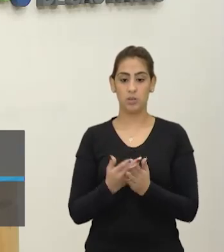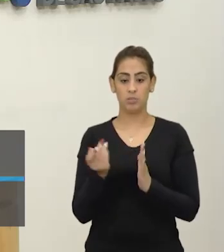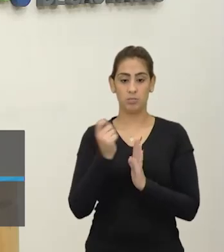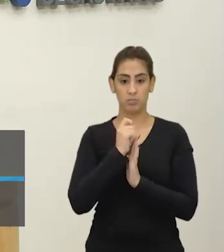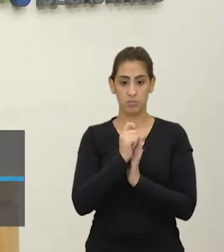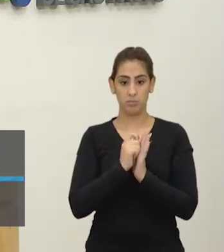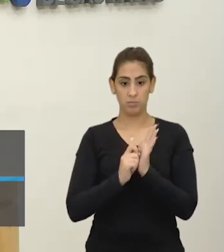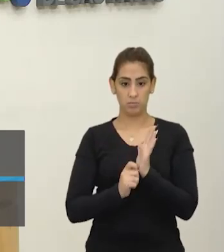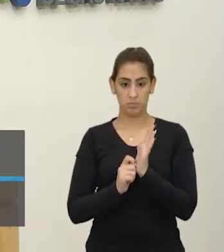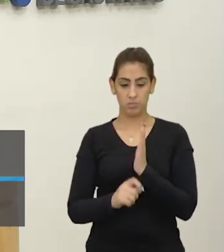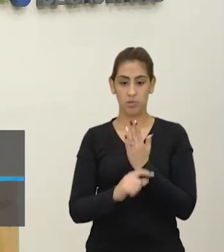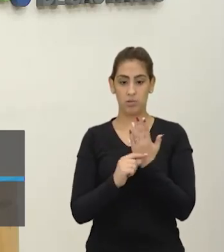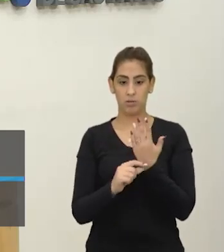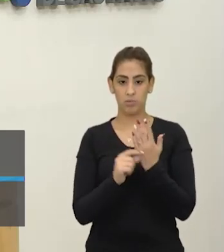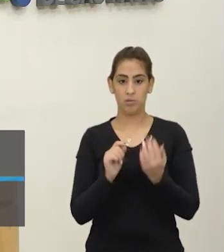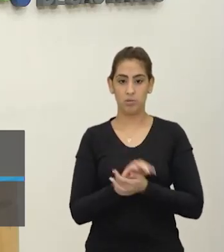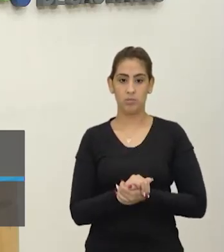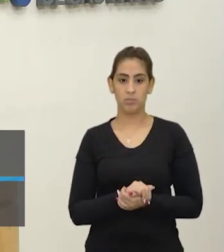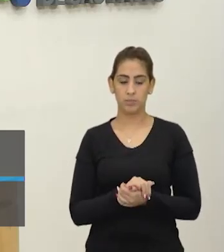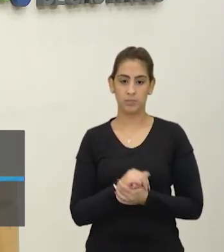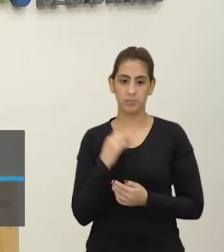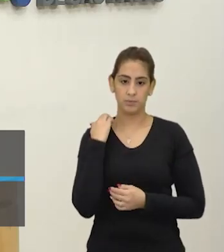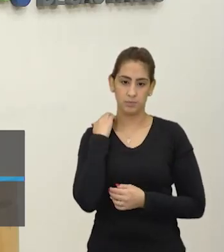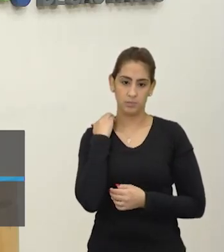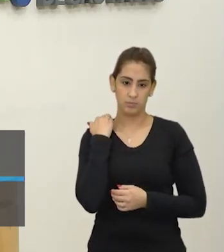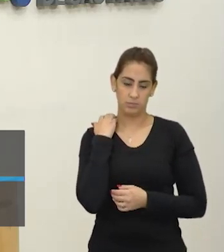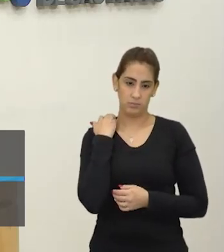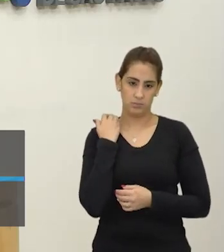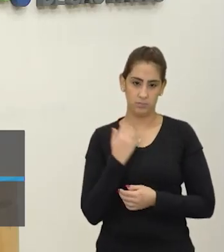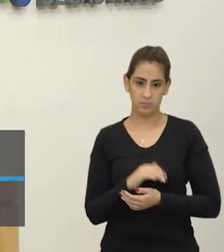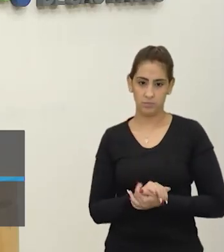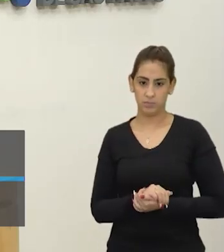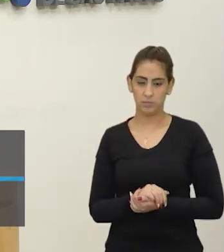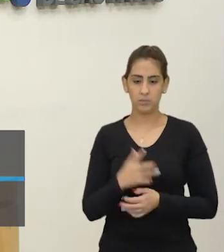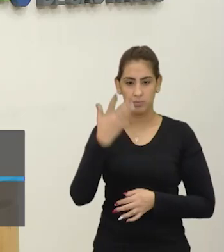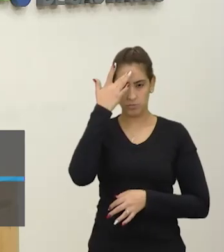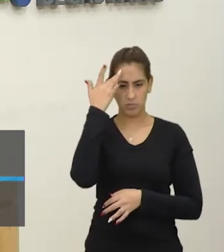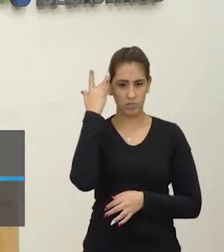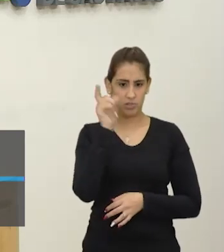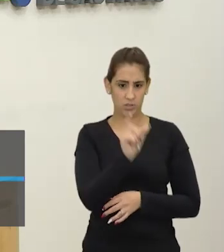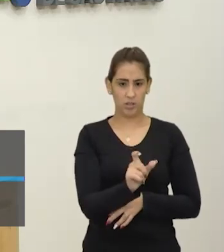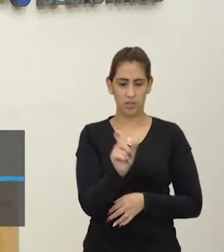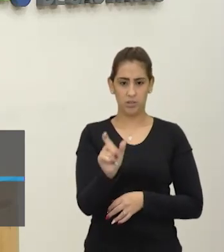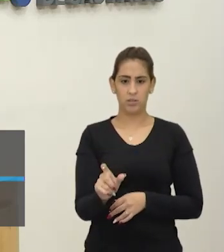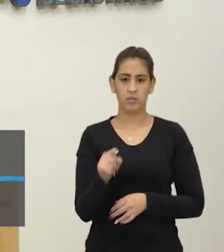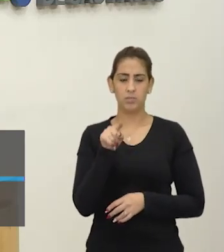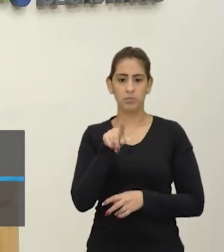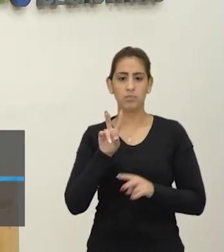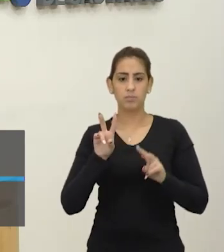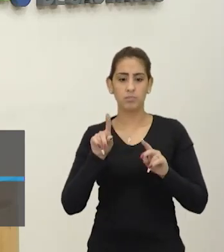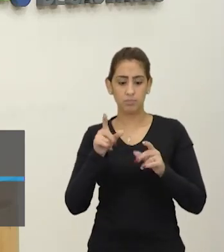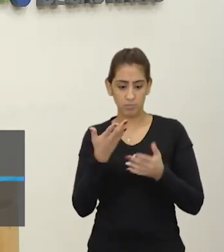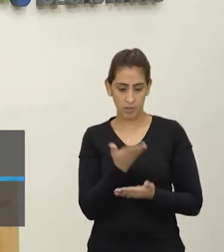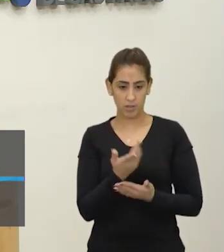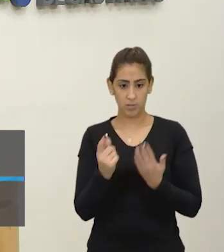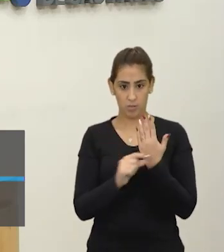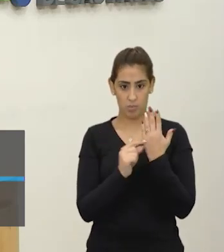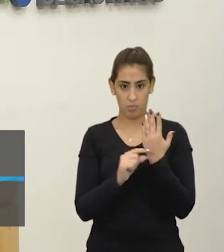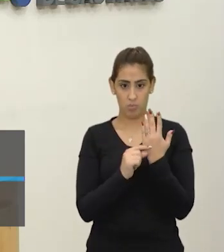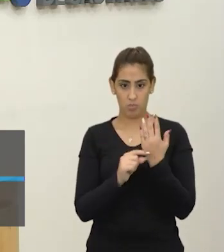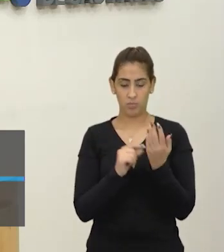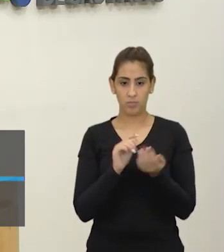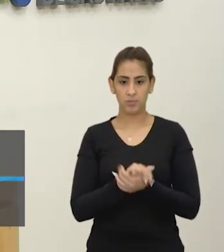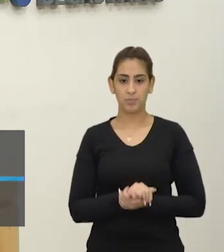Olha, tá aqui ó, na tela, aqui, ó, no GC, Augusto dos Anjos. Gente, esse, de maneira muito honesta, foi